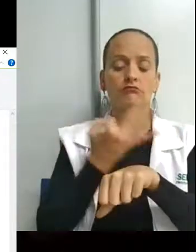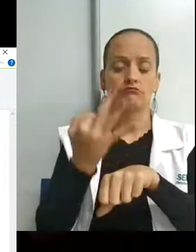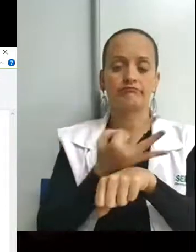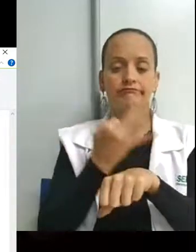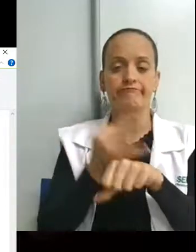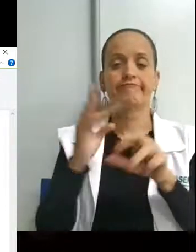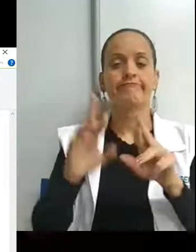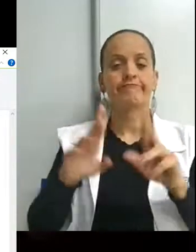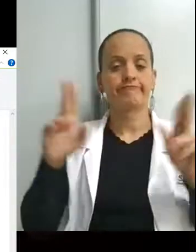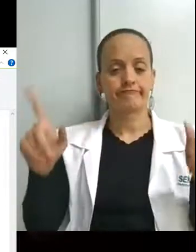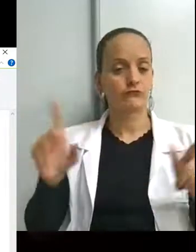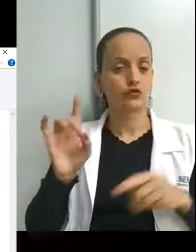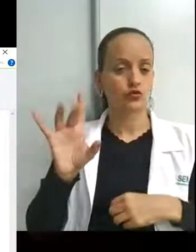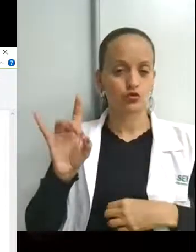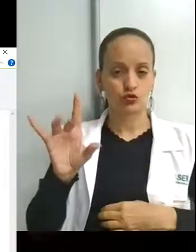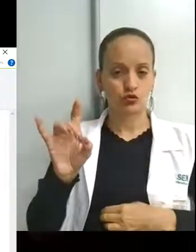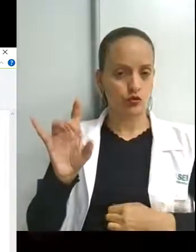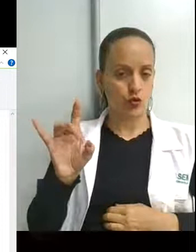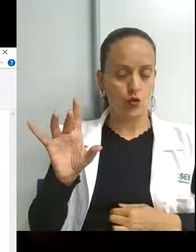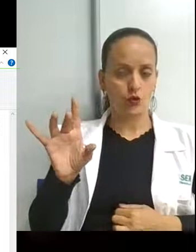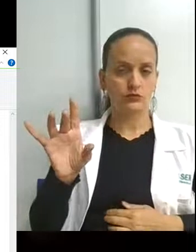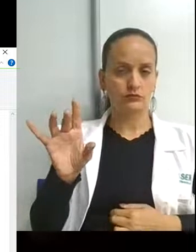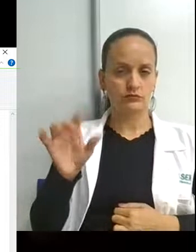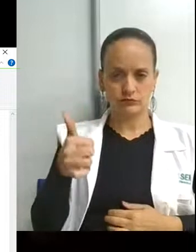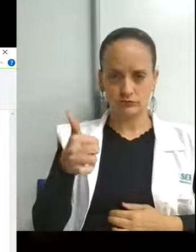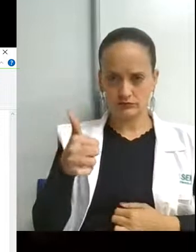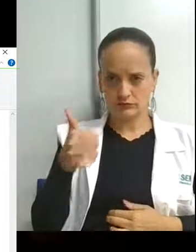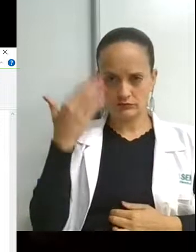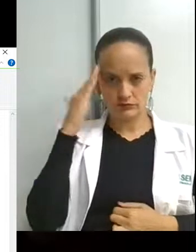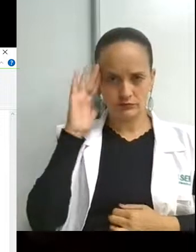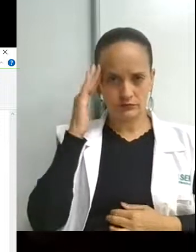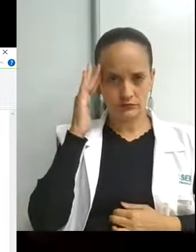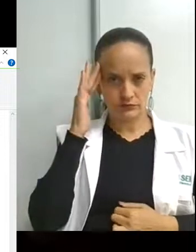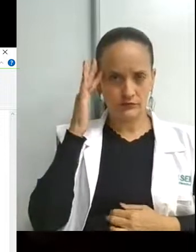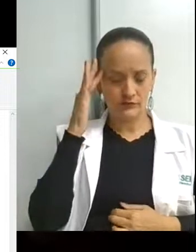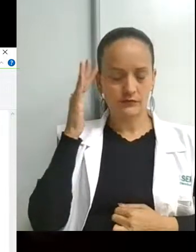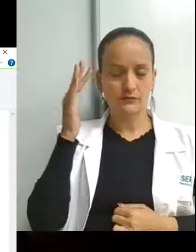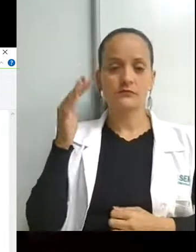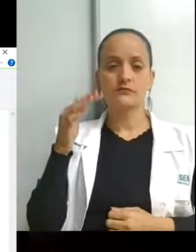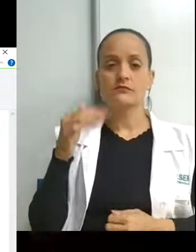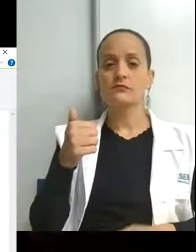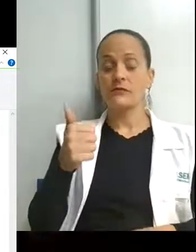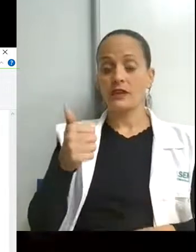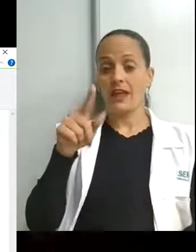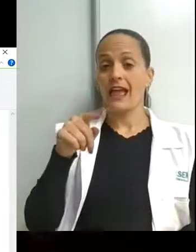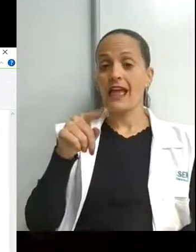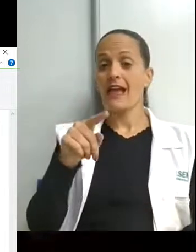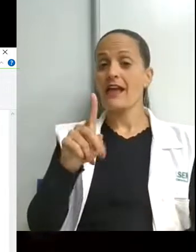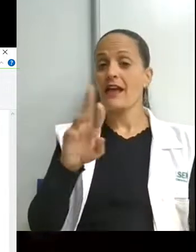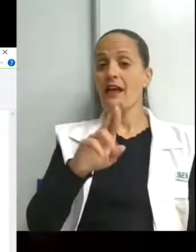certo? Todo mundo está comigo aí? É valor de resistência isso aqui, sim ou não?